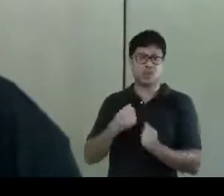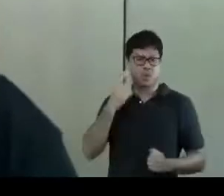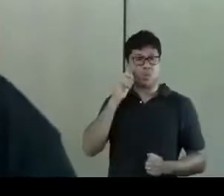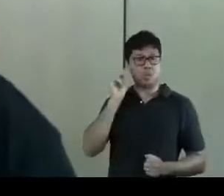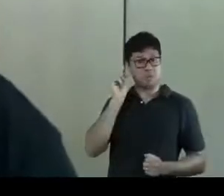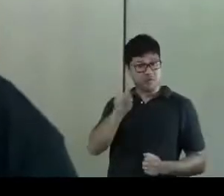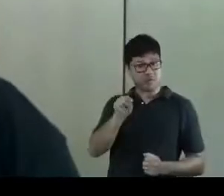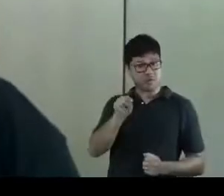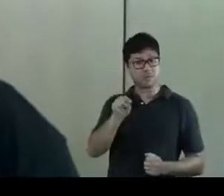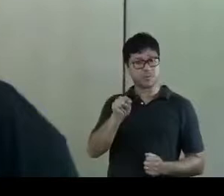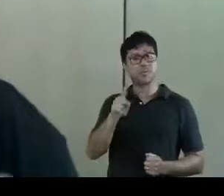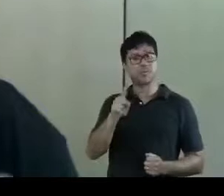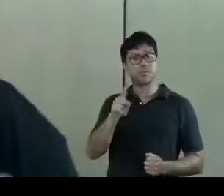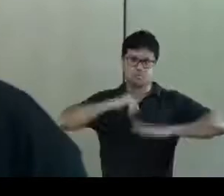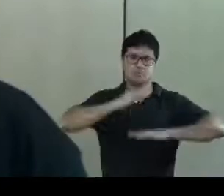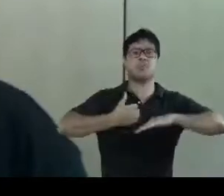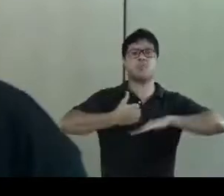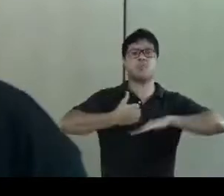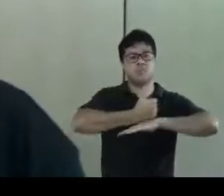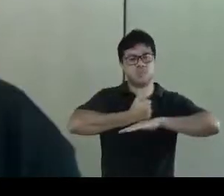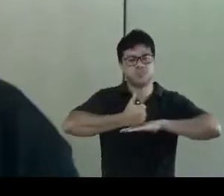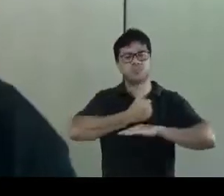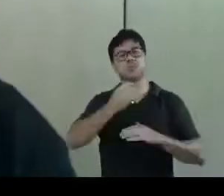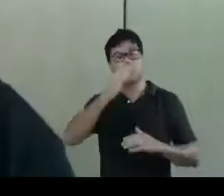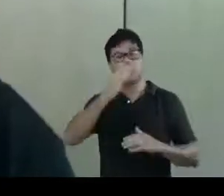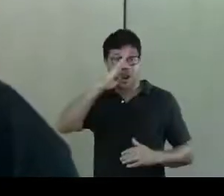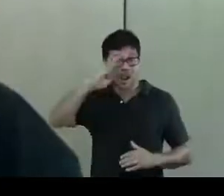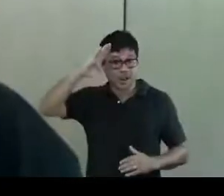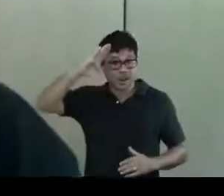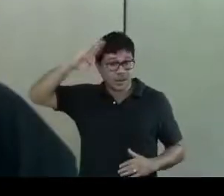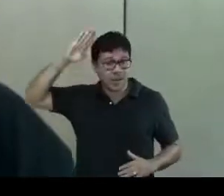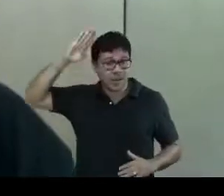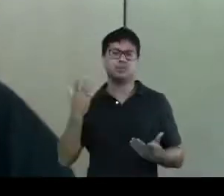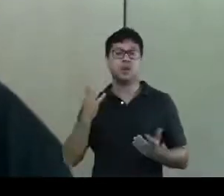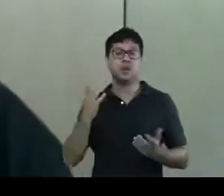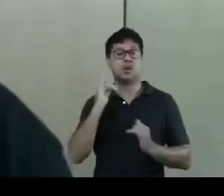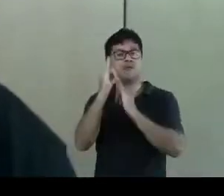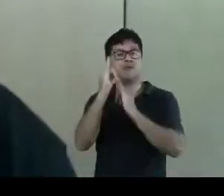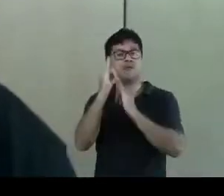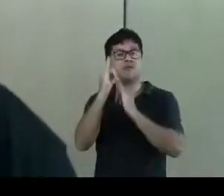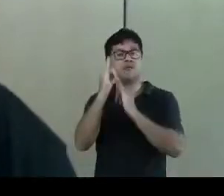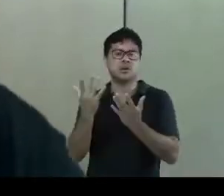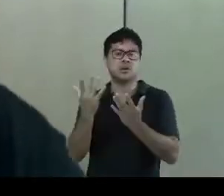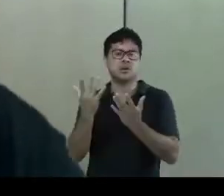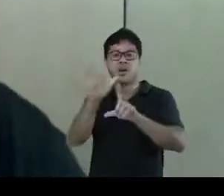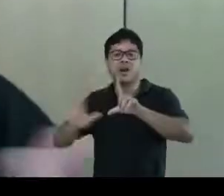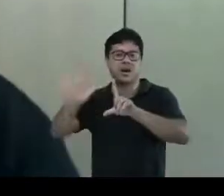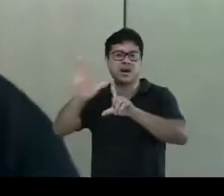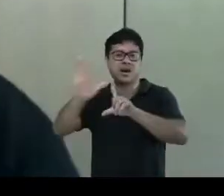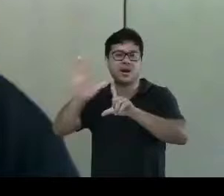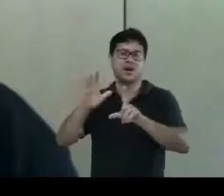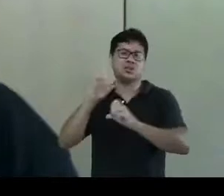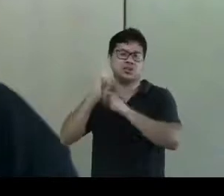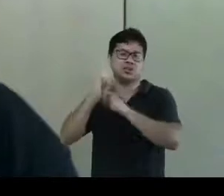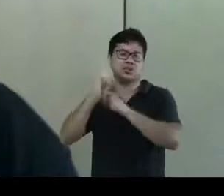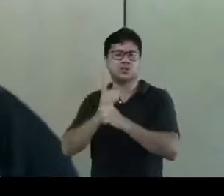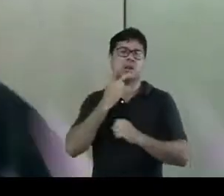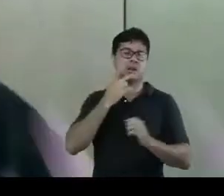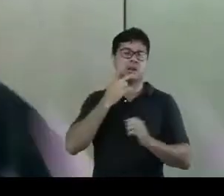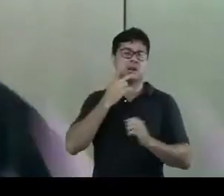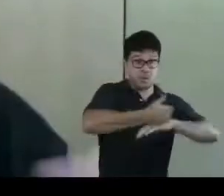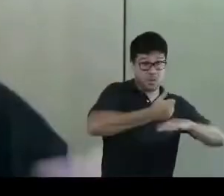ver, com profissionais, com acadêmicos da Library Information Science, né? Então, dessa área, digamos, tanto